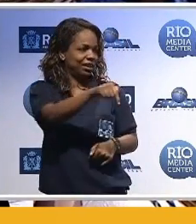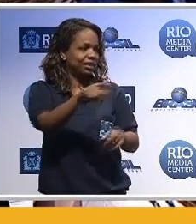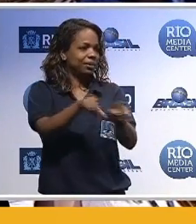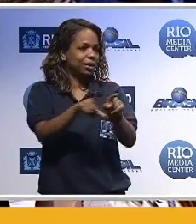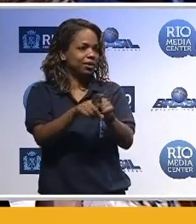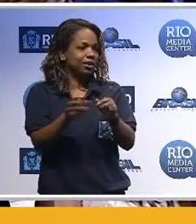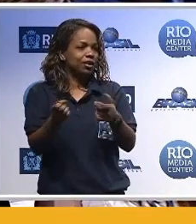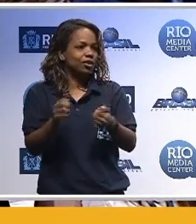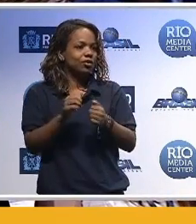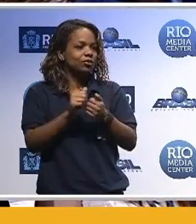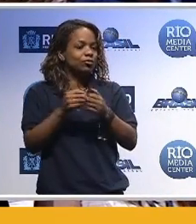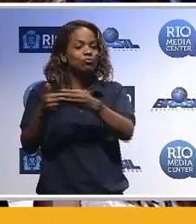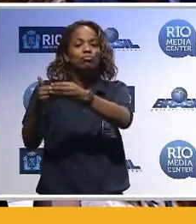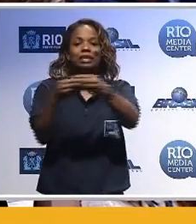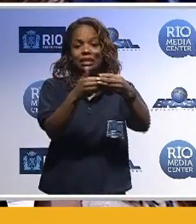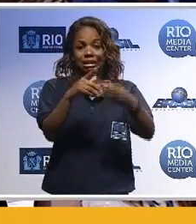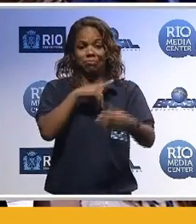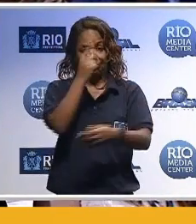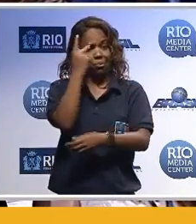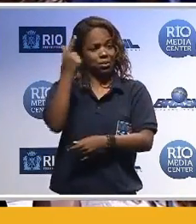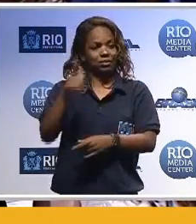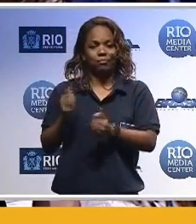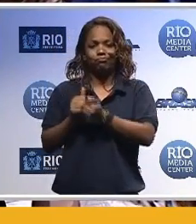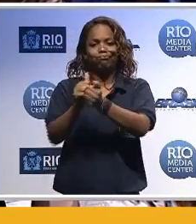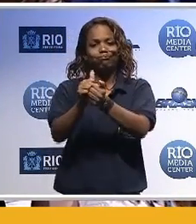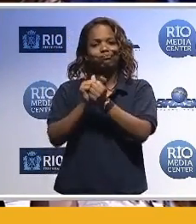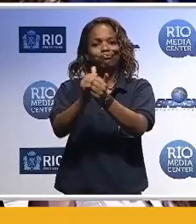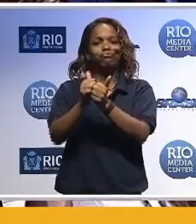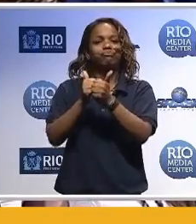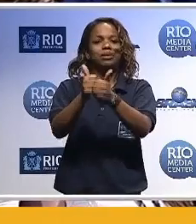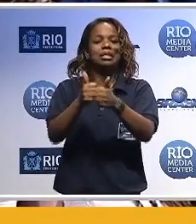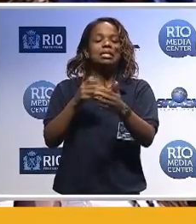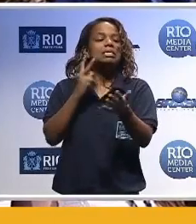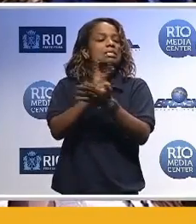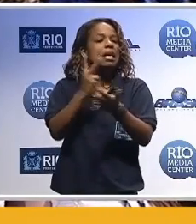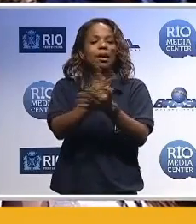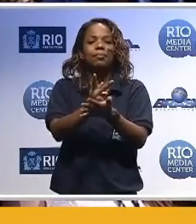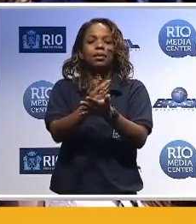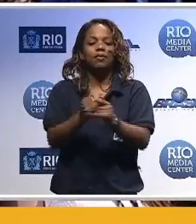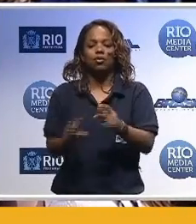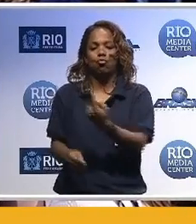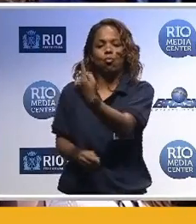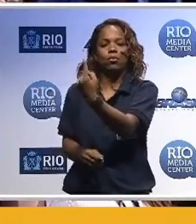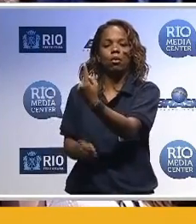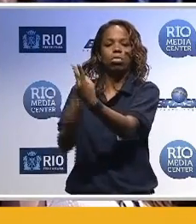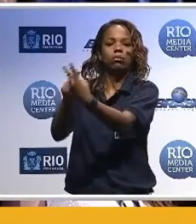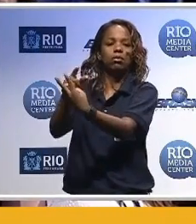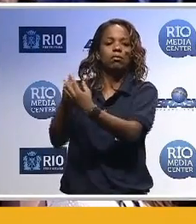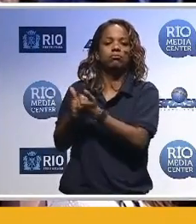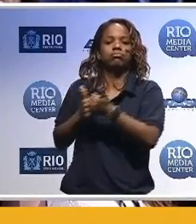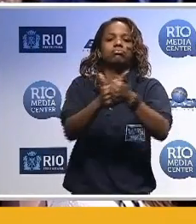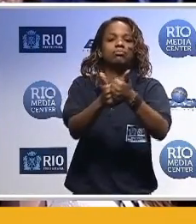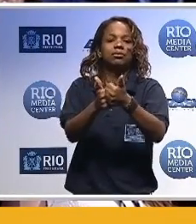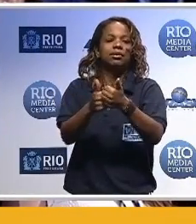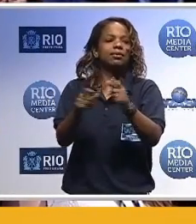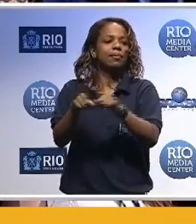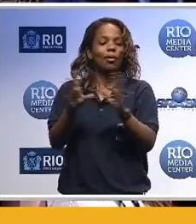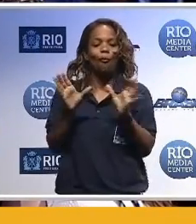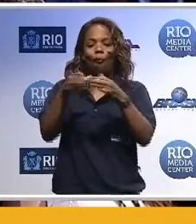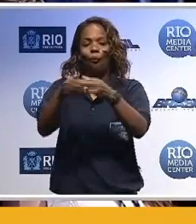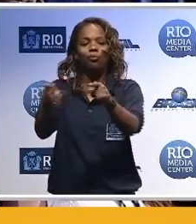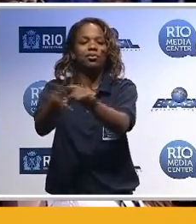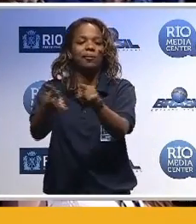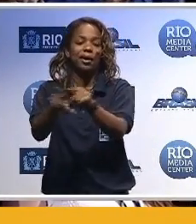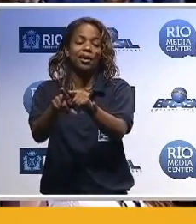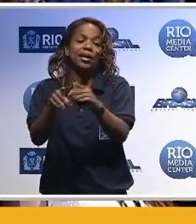marido dela. Então, e elas sempre viajam acompanhadas, e às vezes não só de uma pessoa, viajam em grupos.